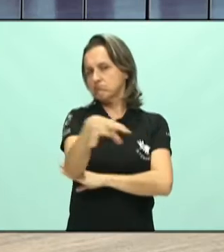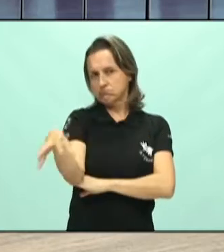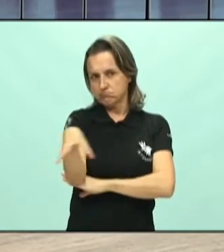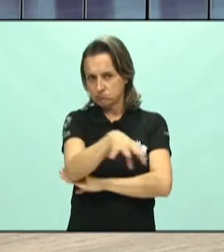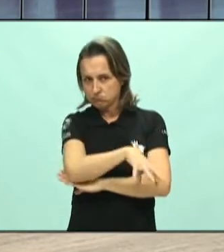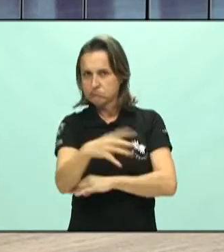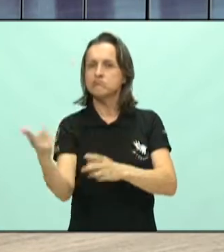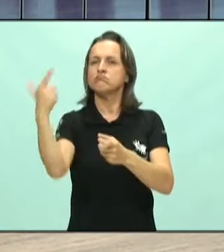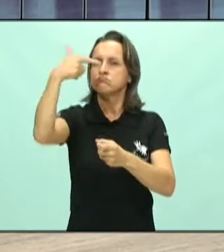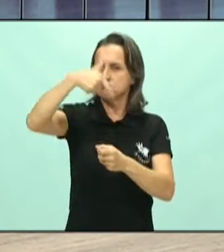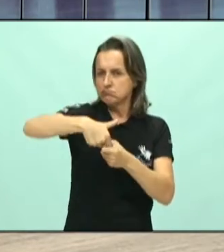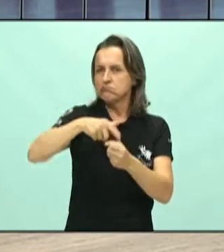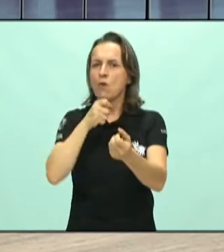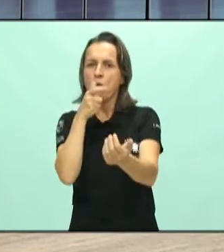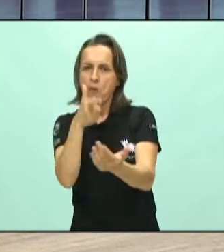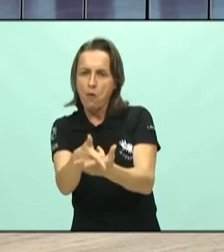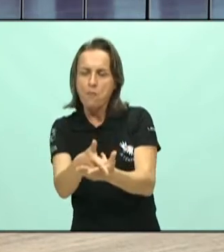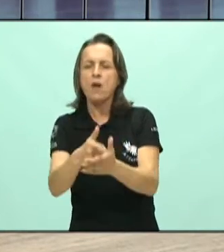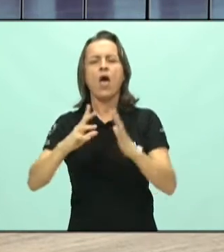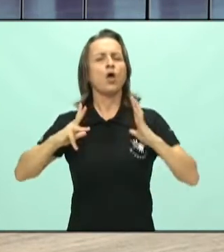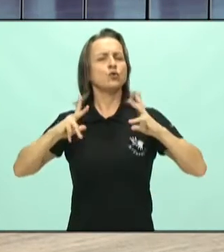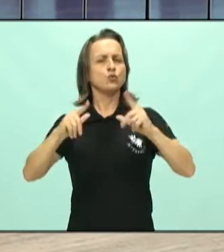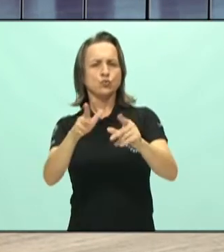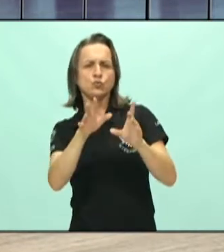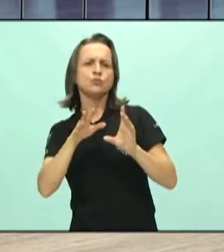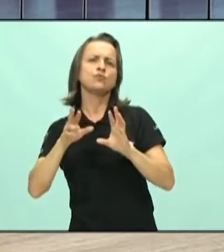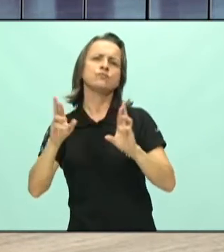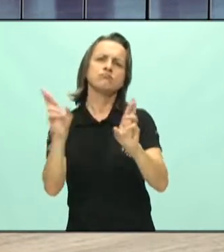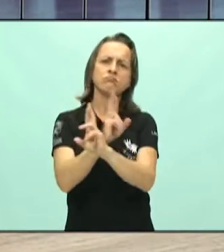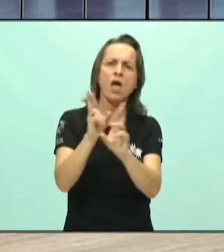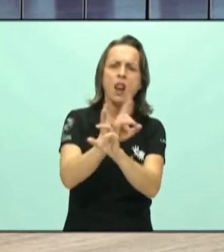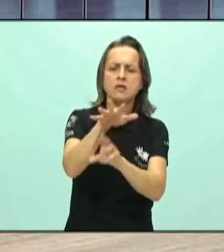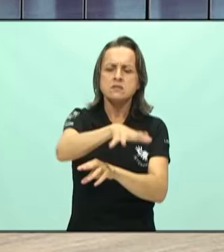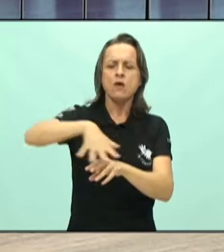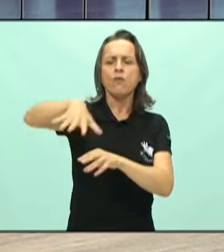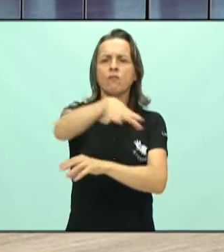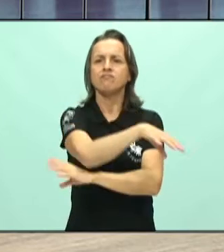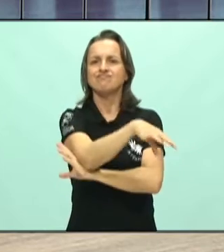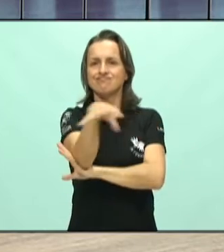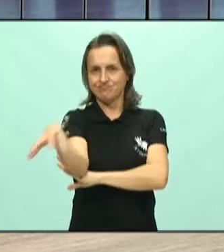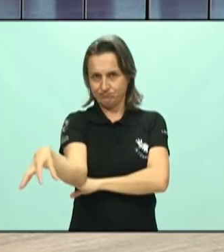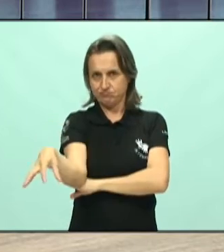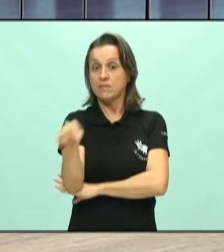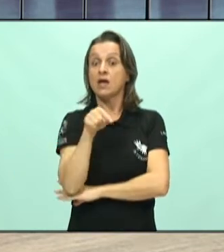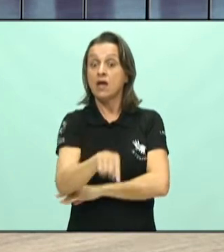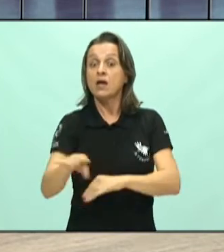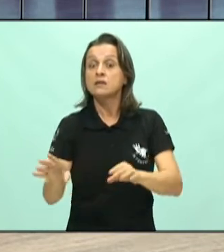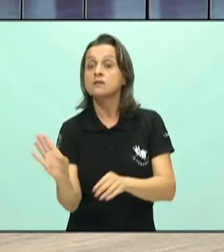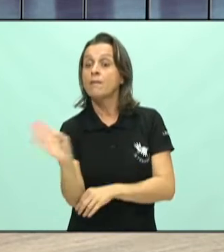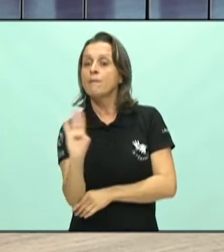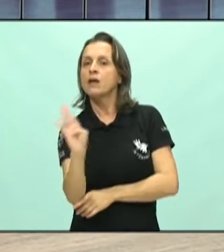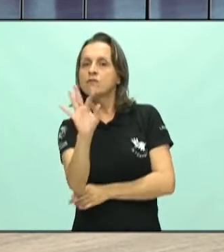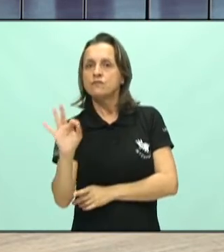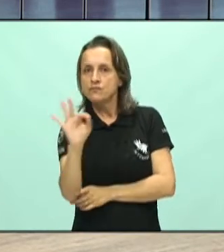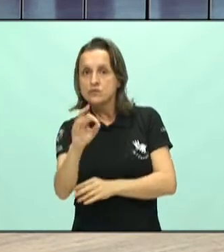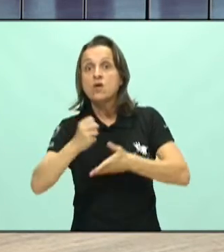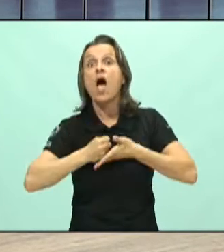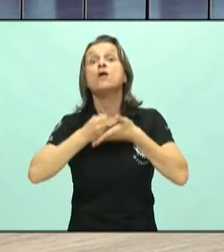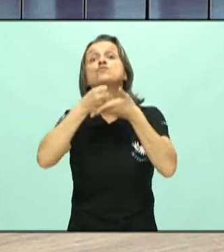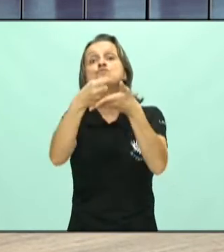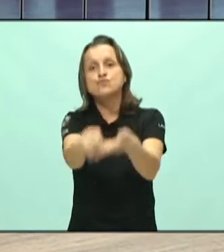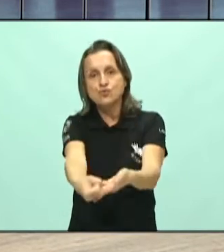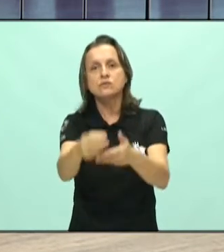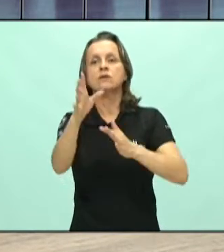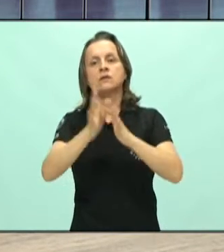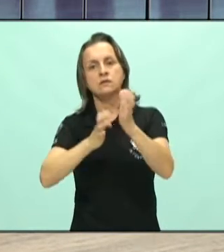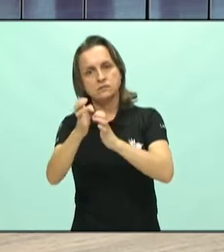reposição, pneus, tudo que tem a ver com o transporte. Esse incentivo do Procarga, ele auxilia as transportadoras. E